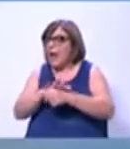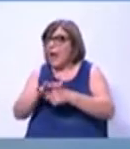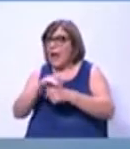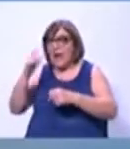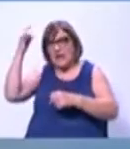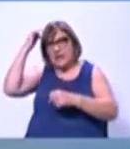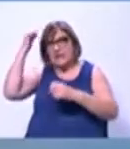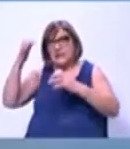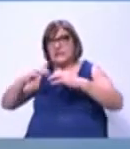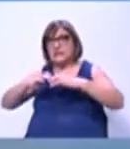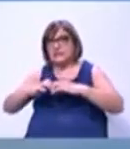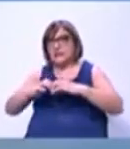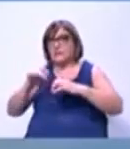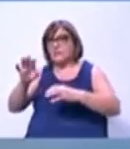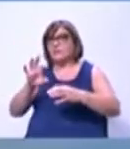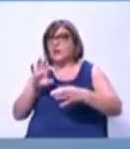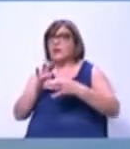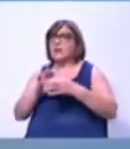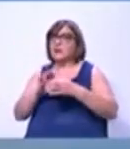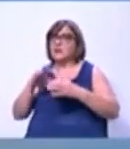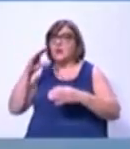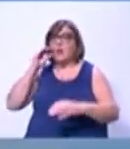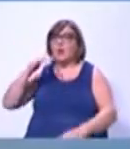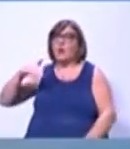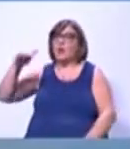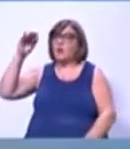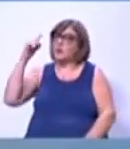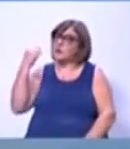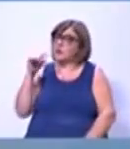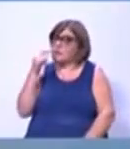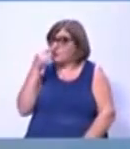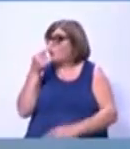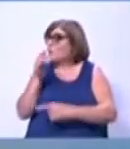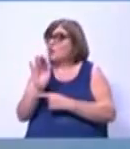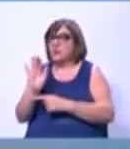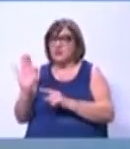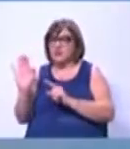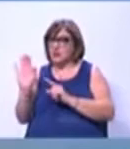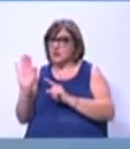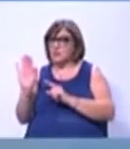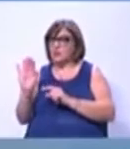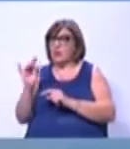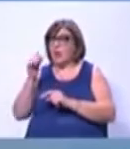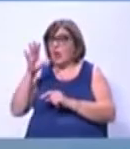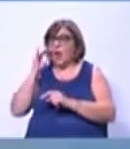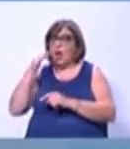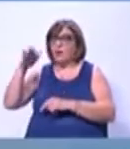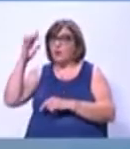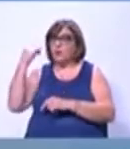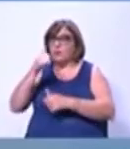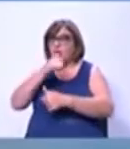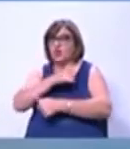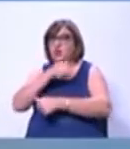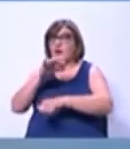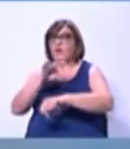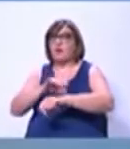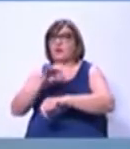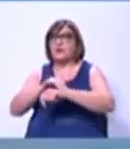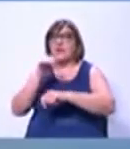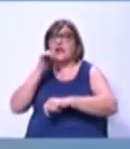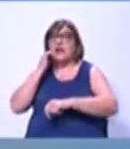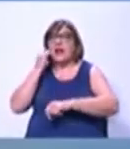cérebro. E a ligação com a adultice é que nós temos, por exemplo, adultos que podem vir a sofrer de doenças